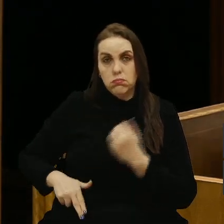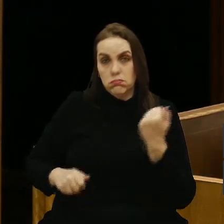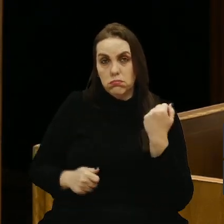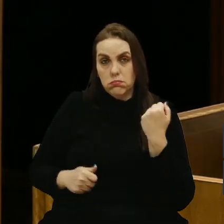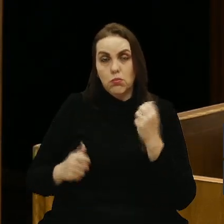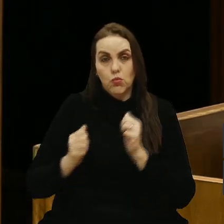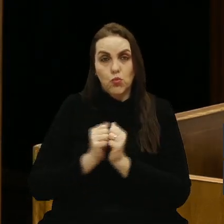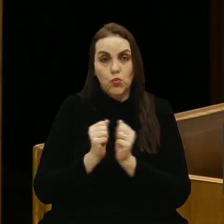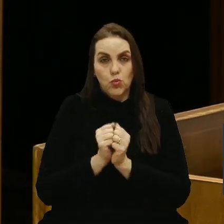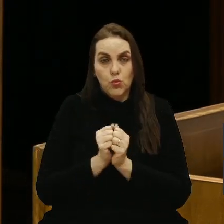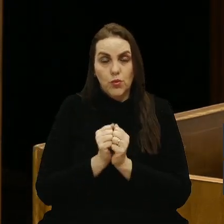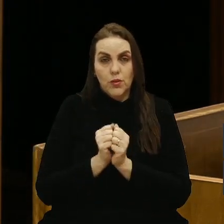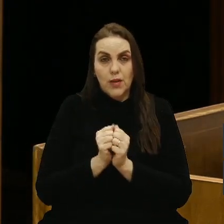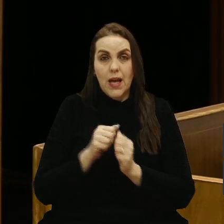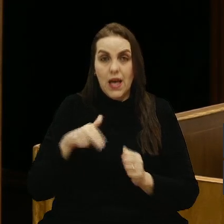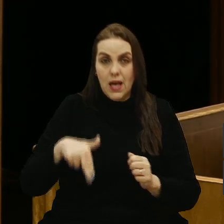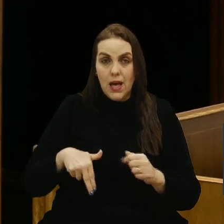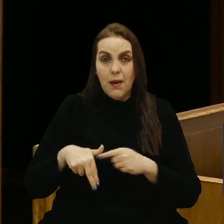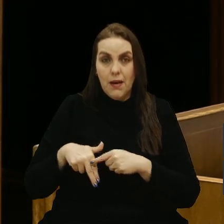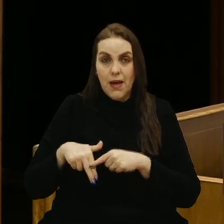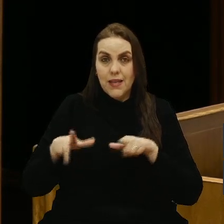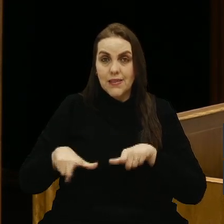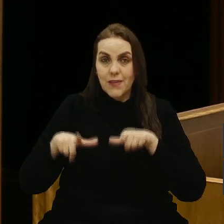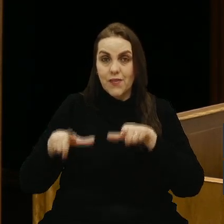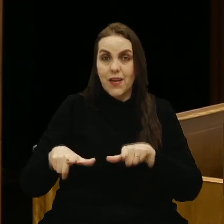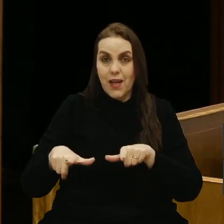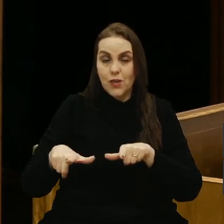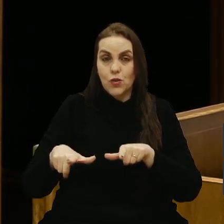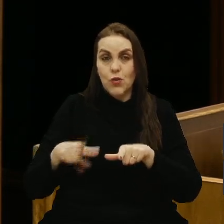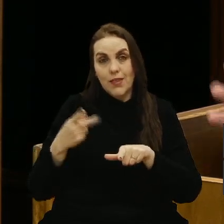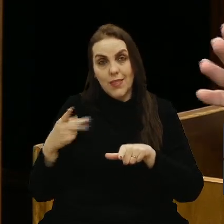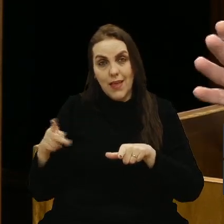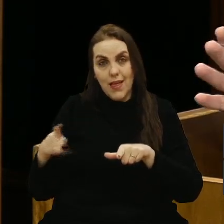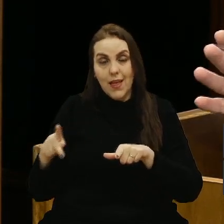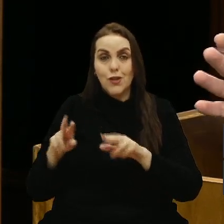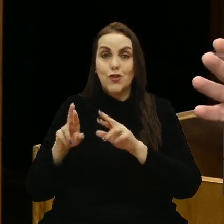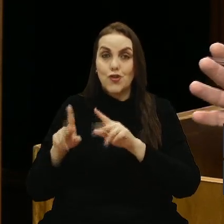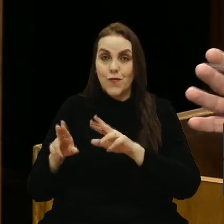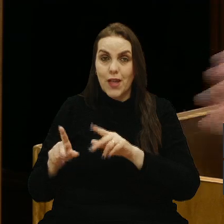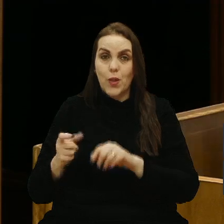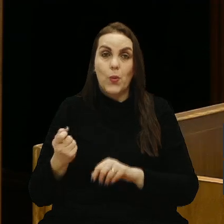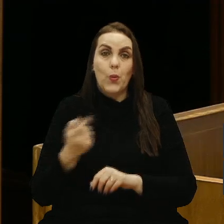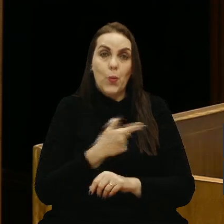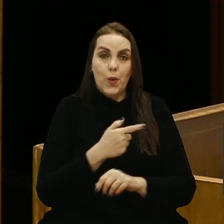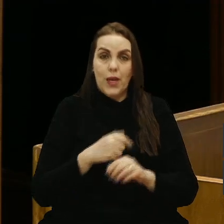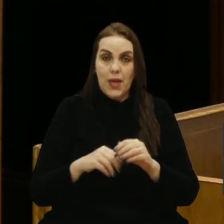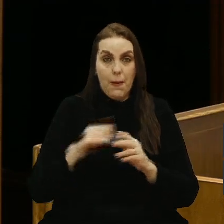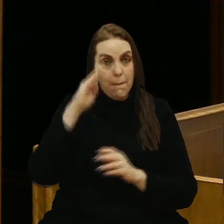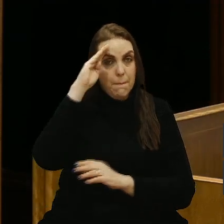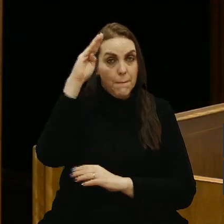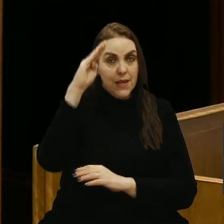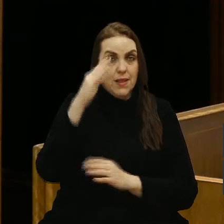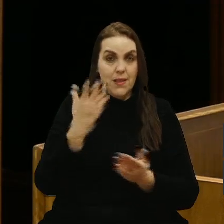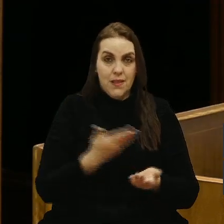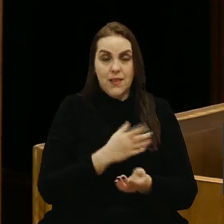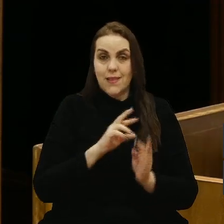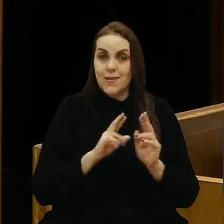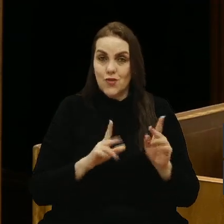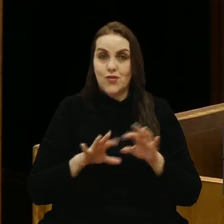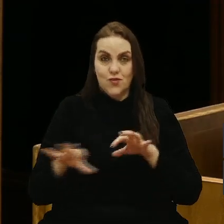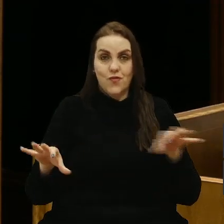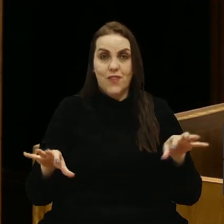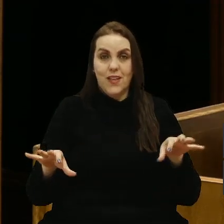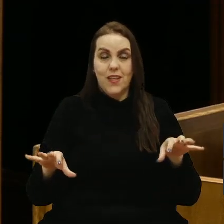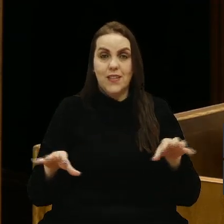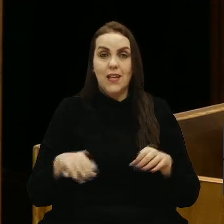O porte de arma de fogo deles é diferente de um porte de arma do militar do Exército, por exemplo. No